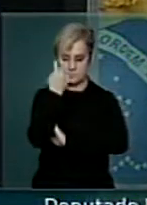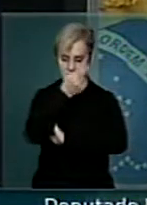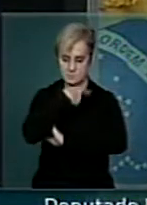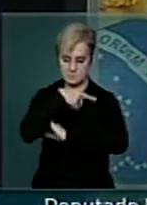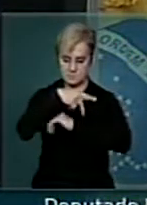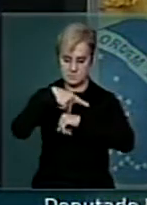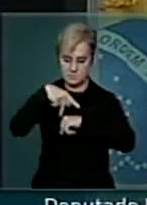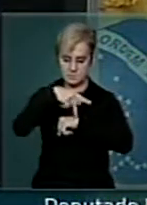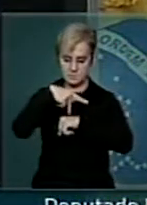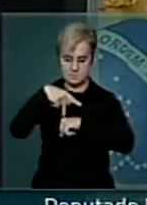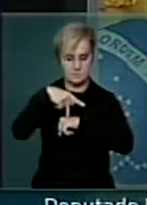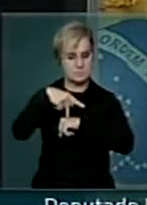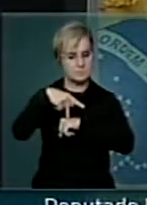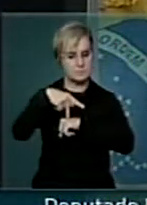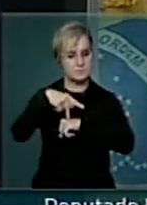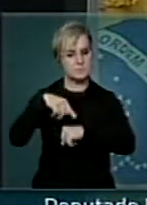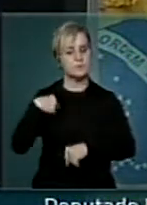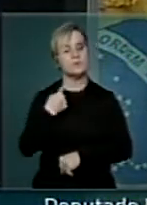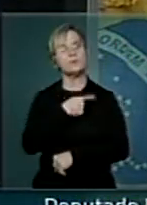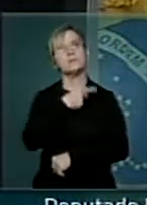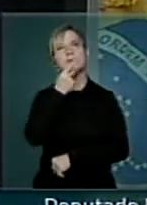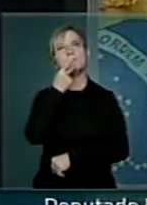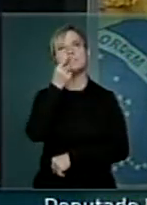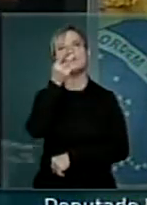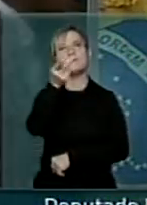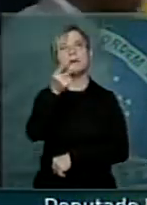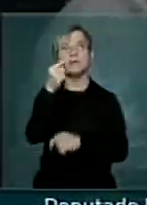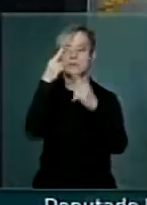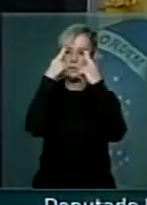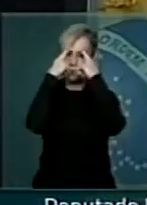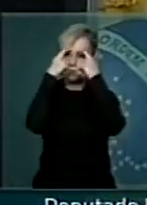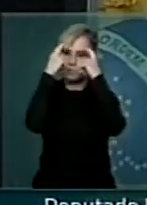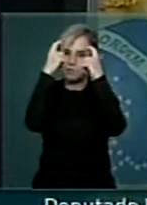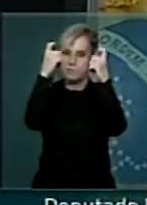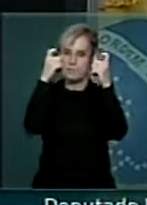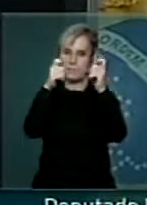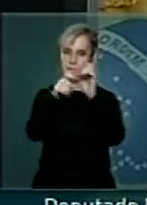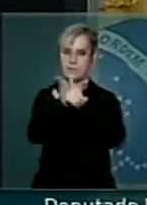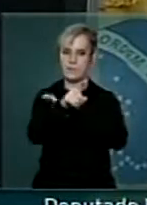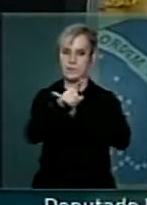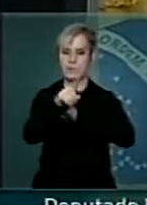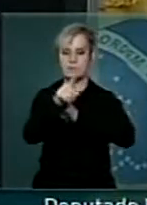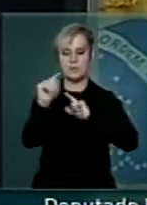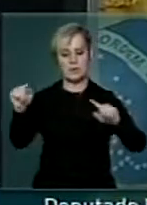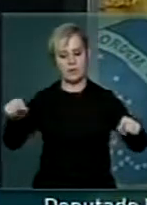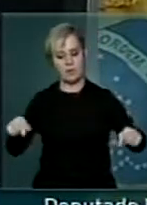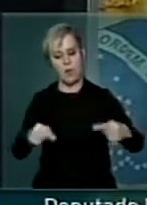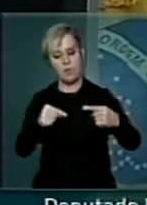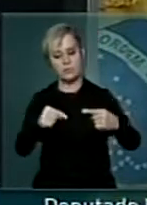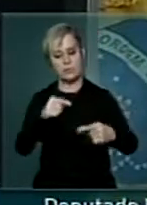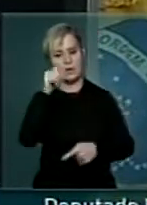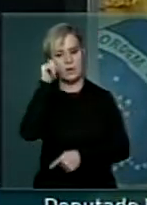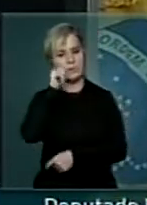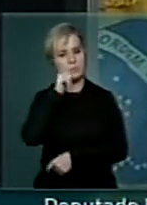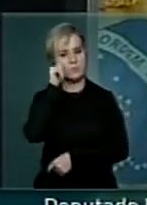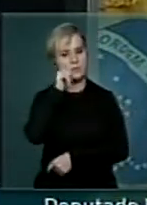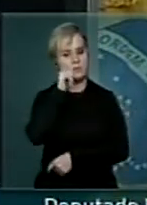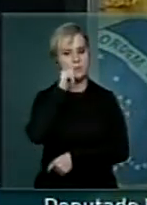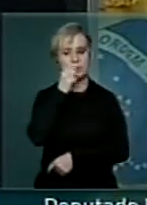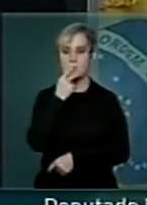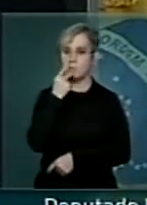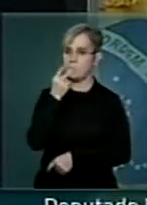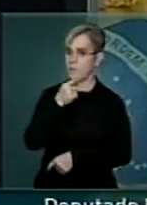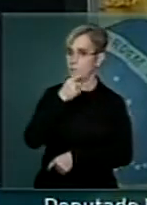país, quando falamos sobre a violência que atinge a mulher, quando falamos sobre a